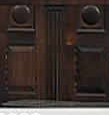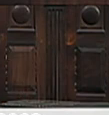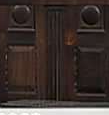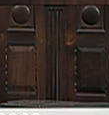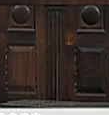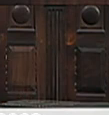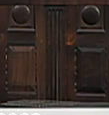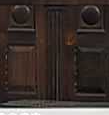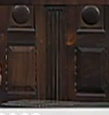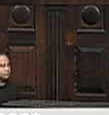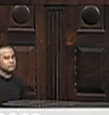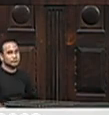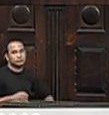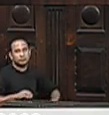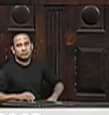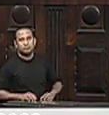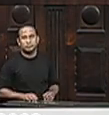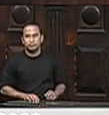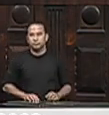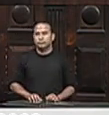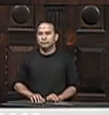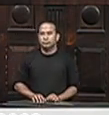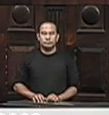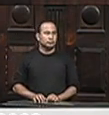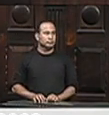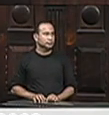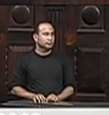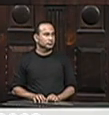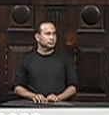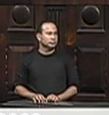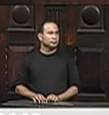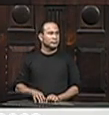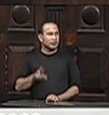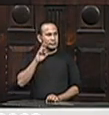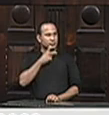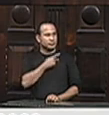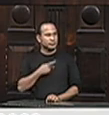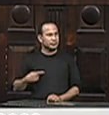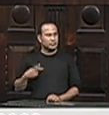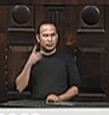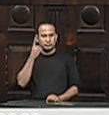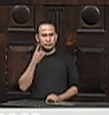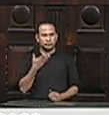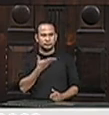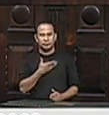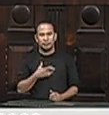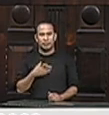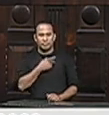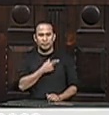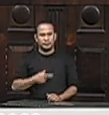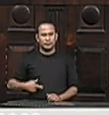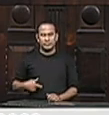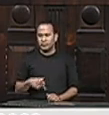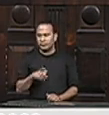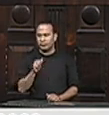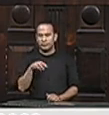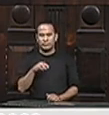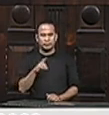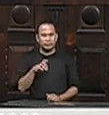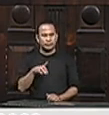Netuno, do município de Maricá, agradecendo a sua presença. Seja muito bem-vindo à Assembleia Legislativa. Obrigado, senhor presidente. Obrigado, senhor